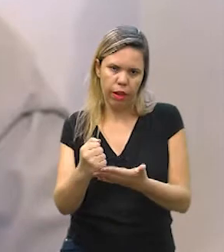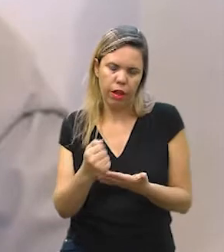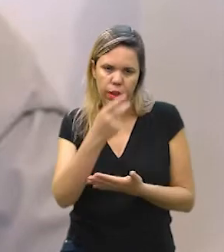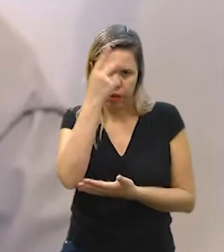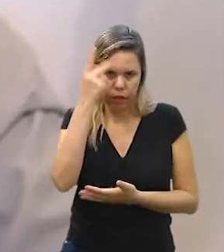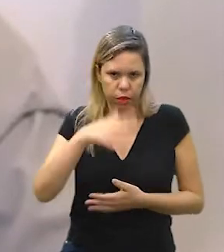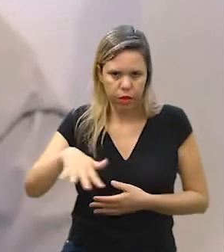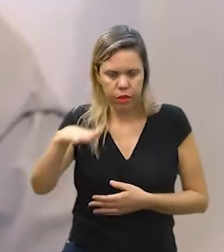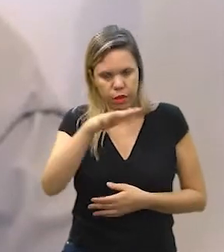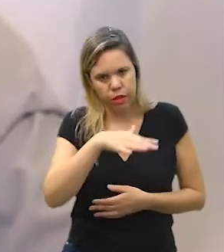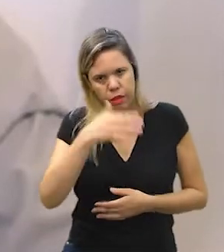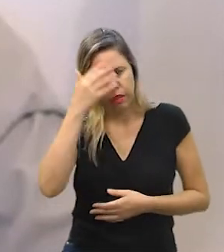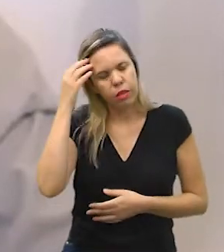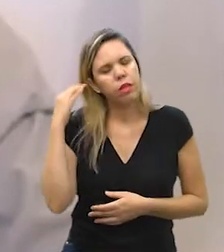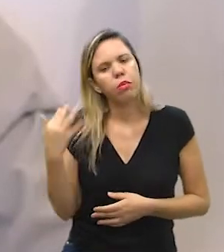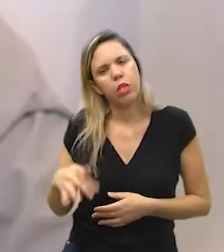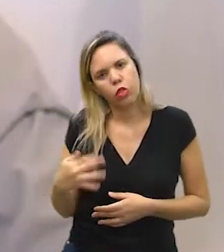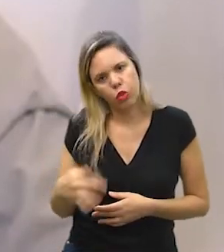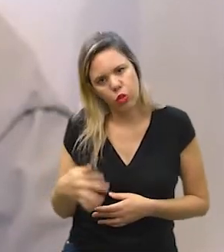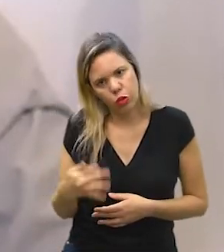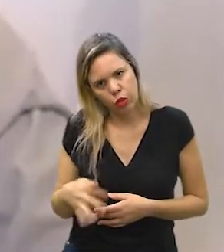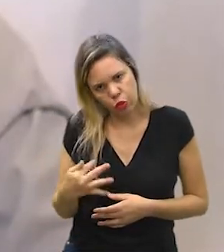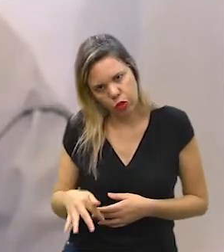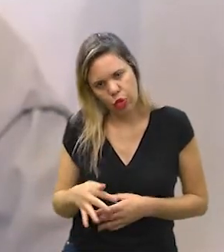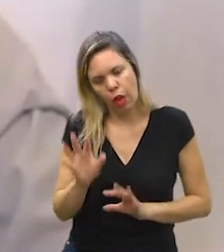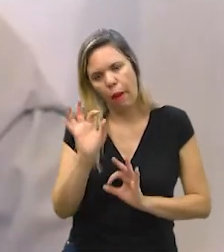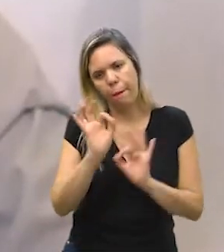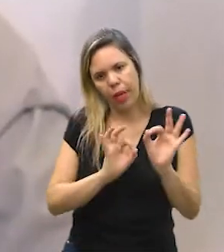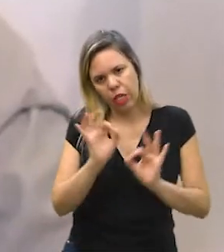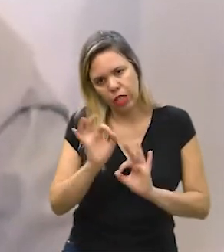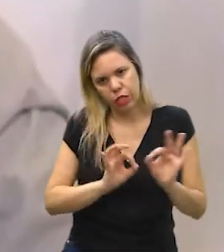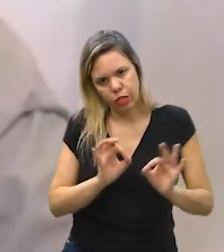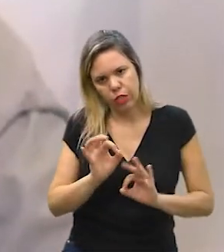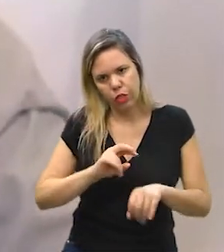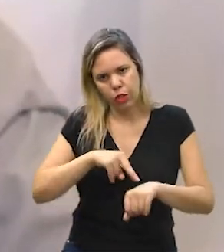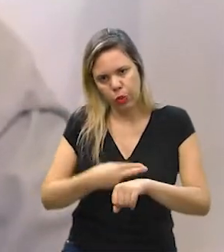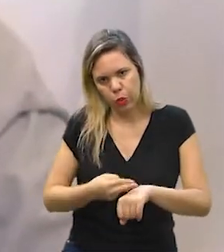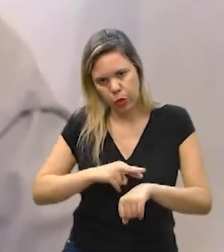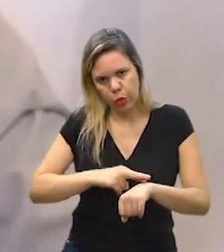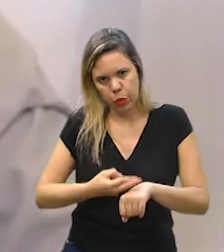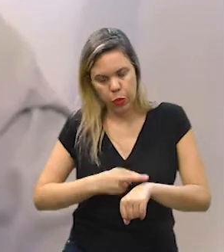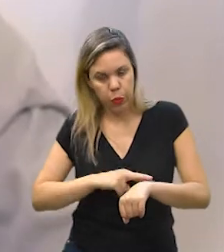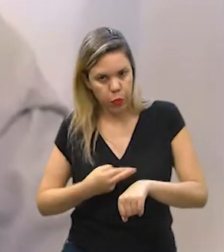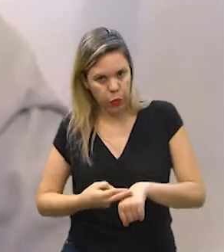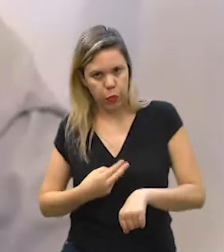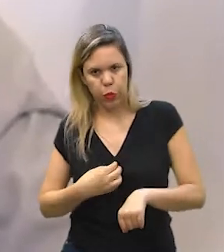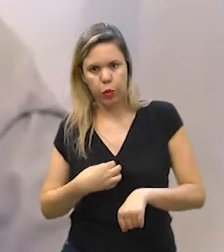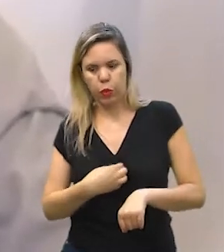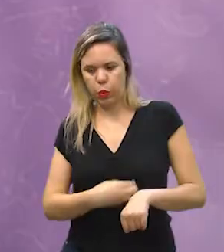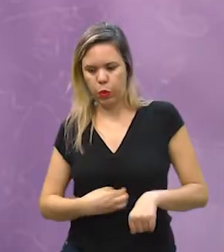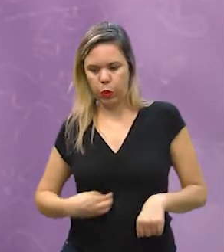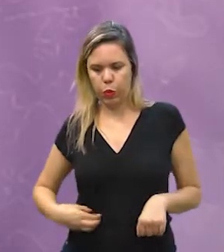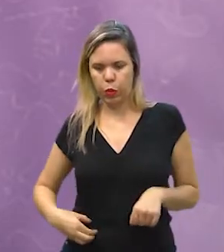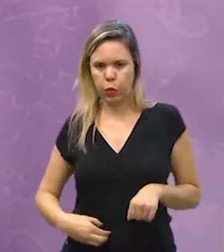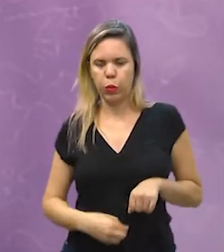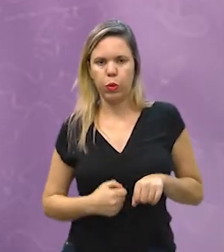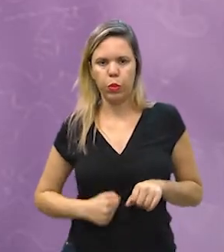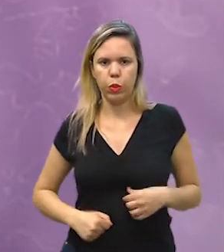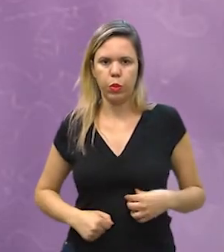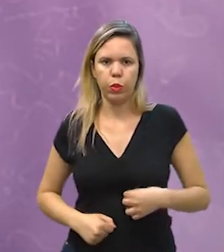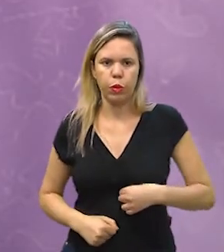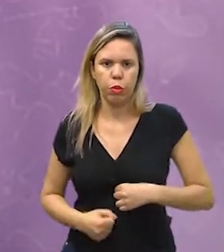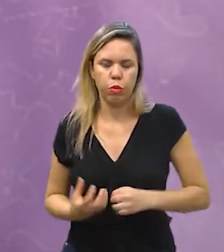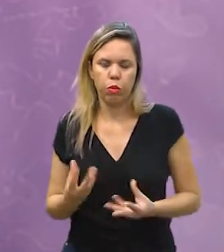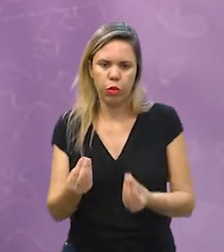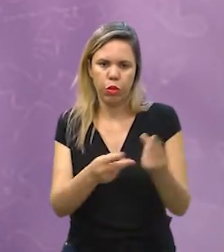indivíduos, tanto para a dor quanto para a regularização desse ritmo intestinal que ficou modificado. Doutor,